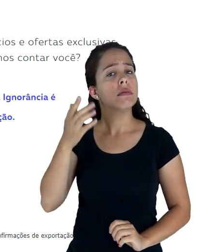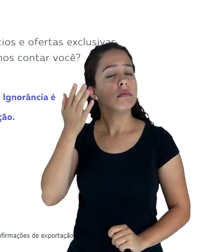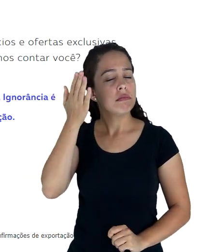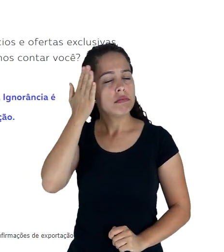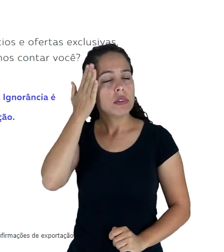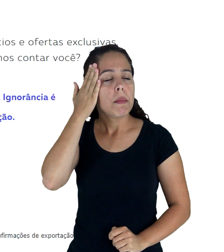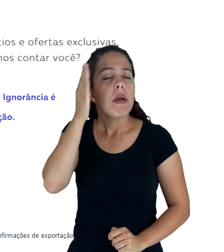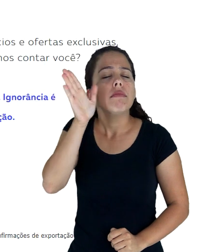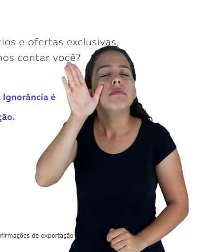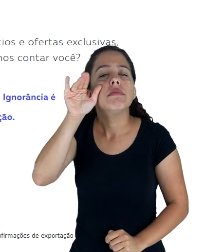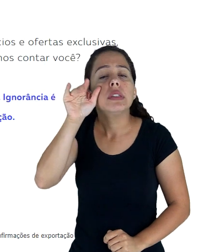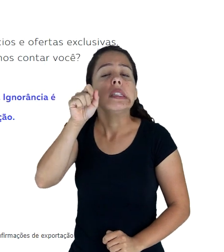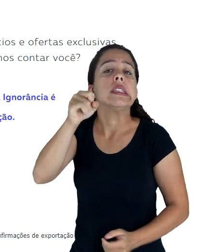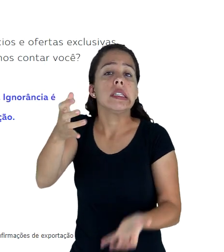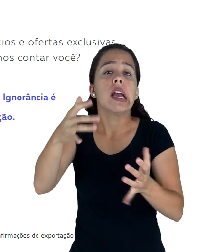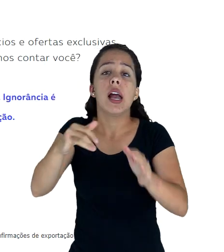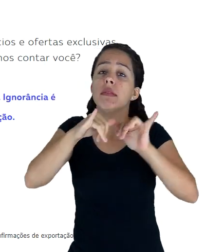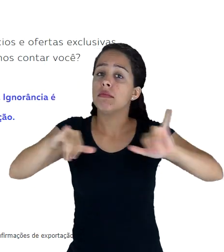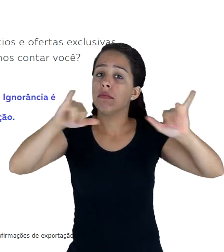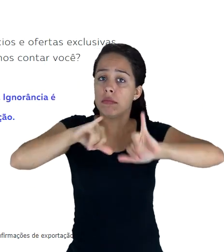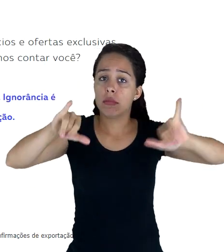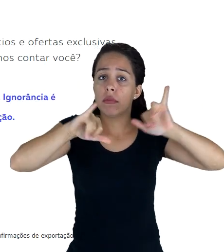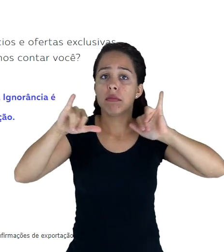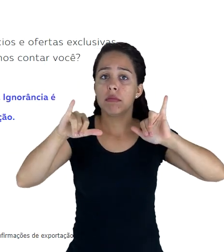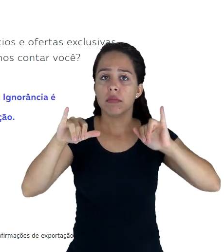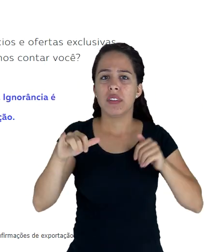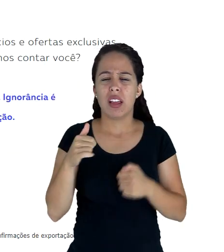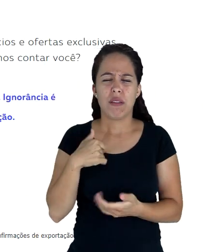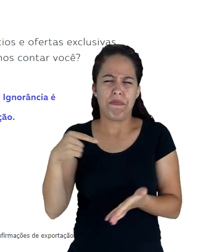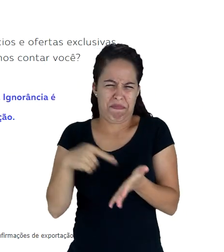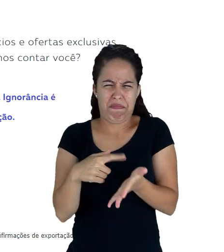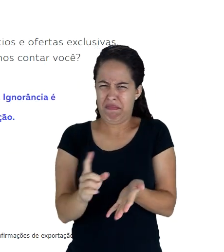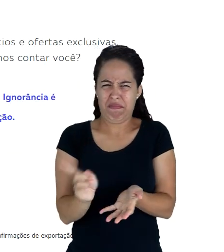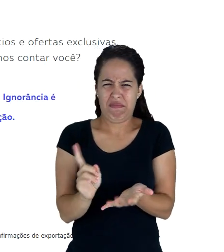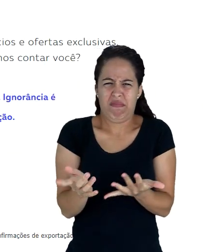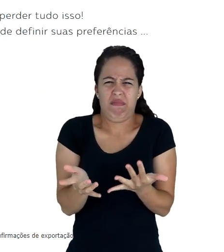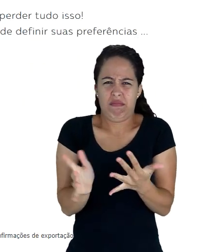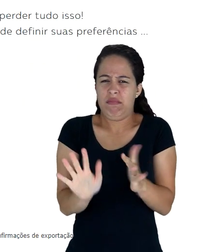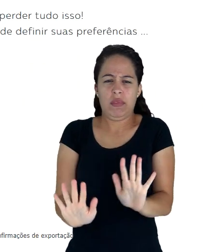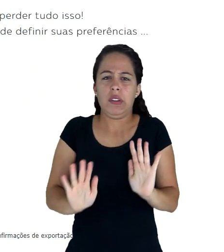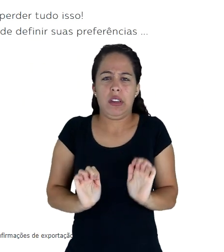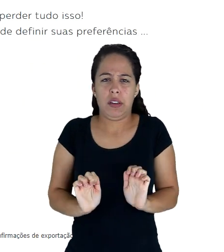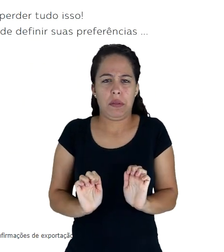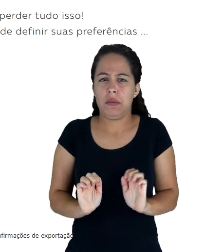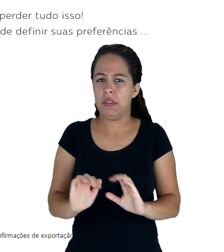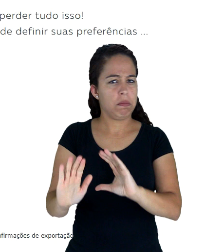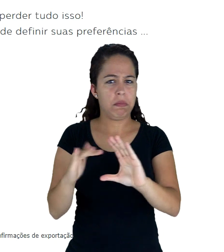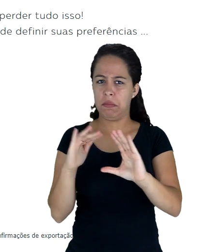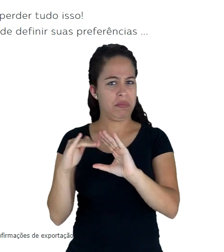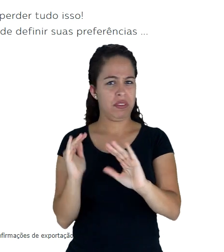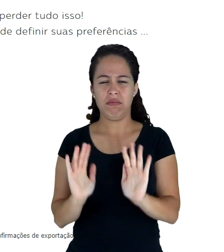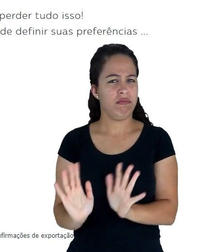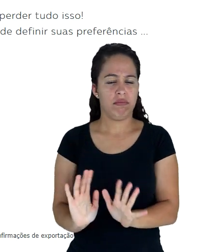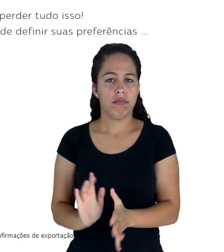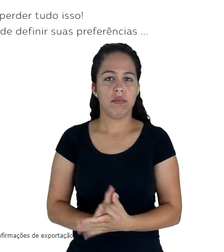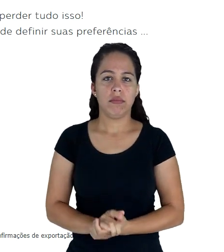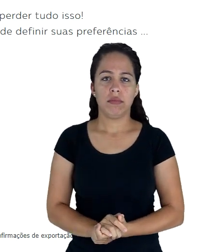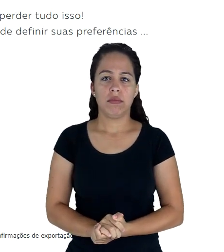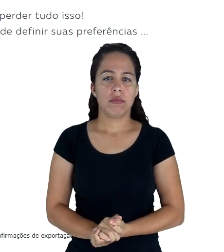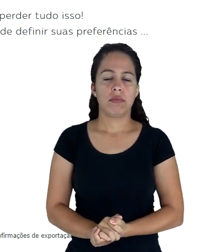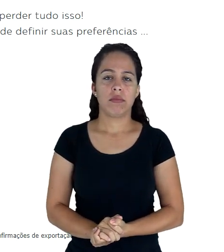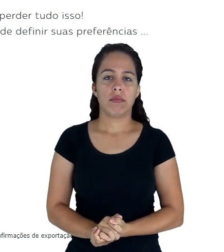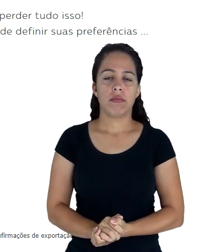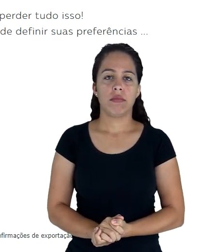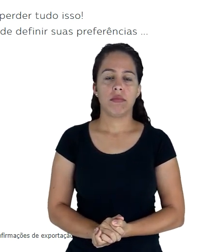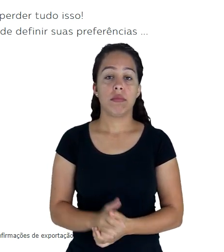quer receber notícias ofertas eu vou colocar com não para não receber meios e aí continua